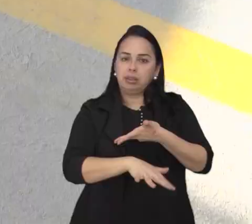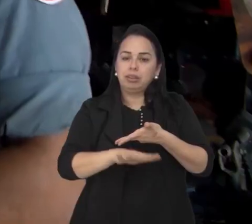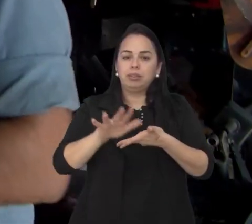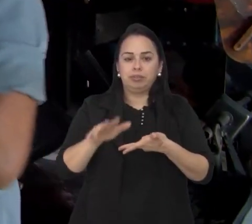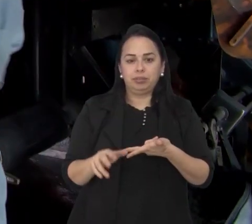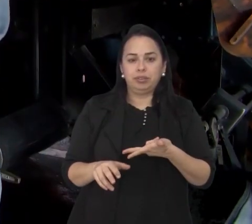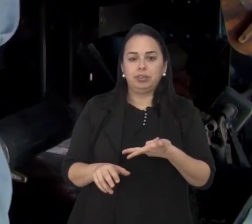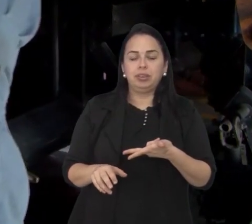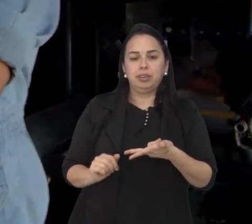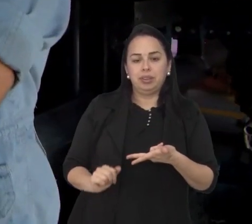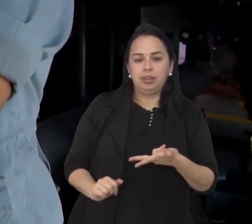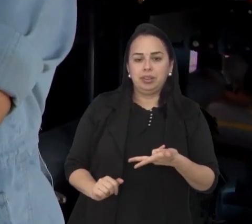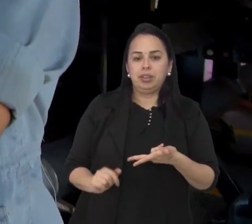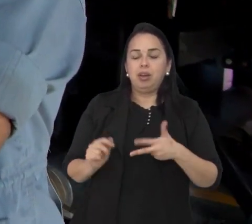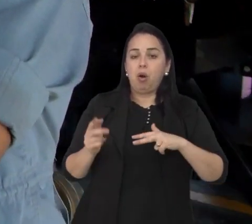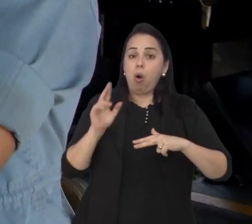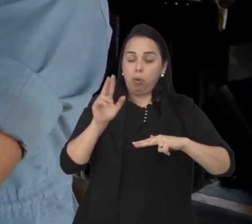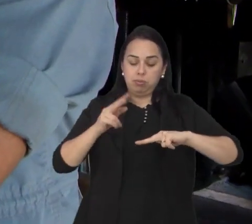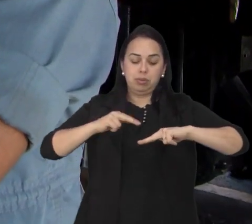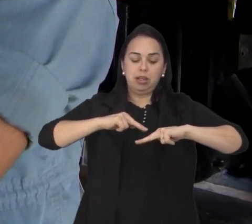manobra. 5